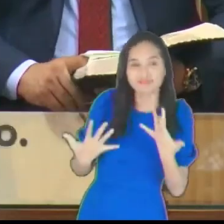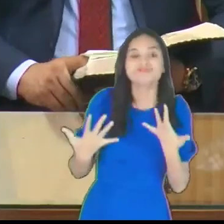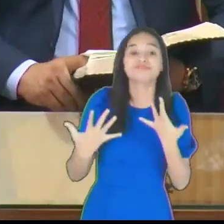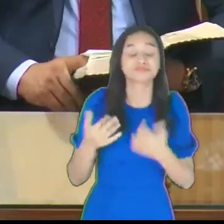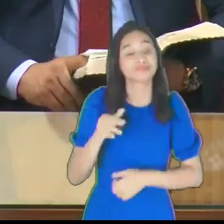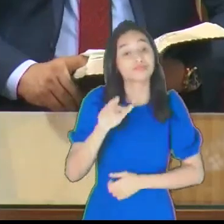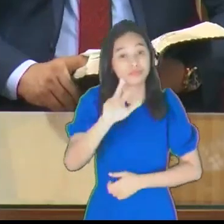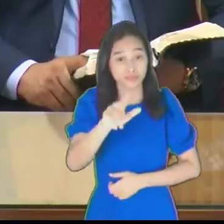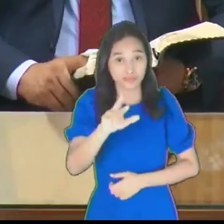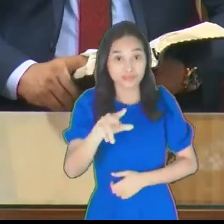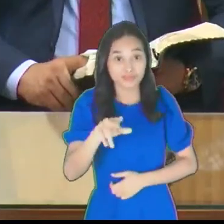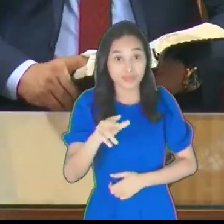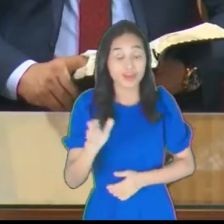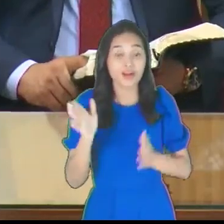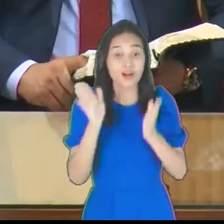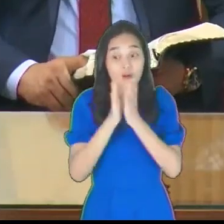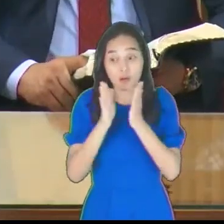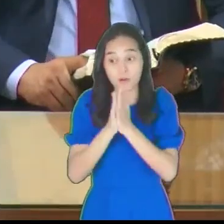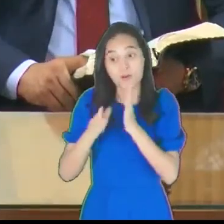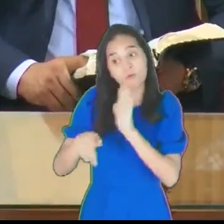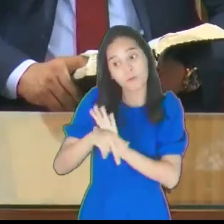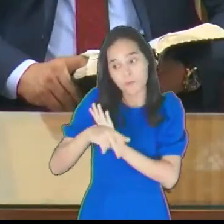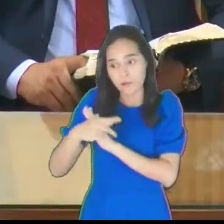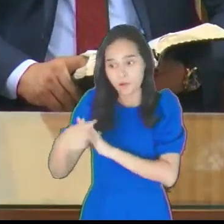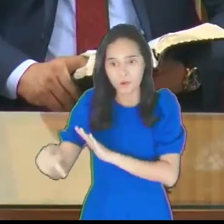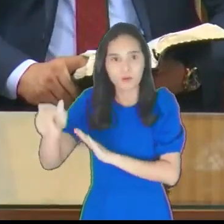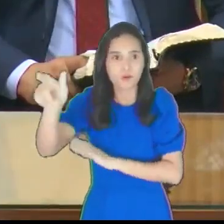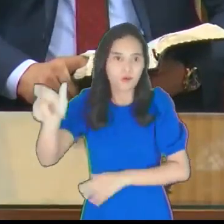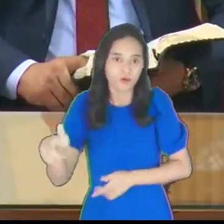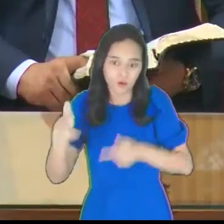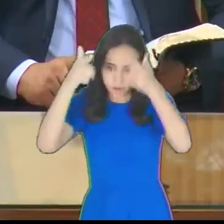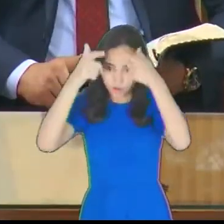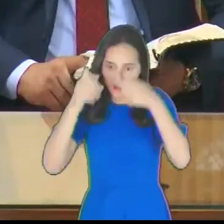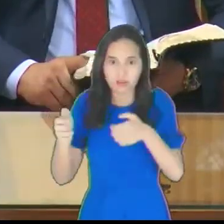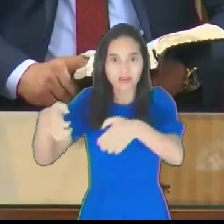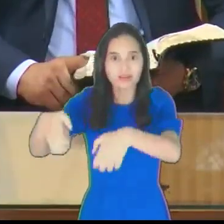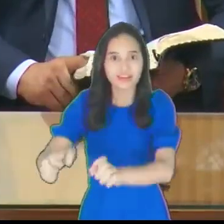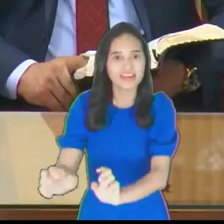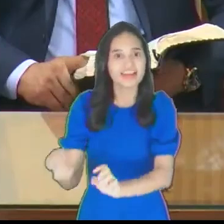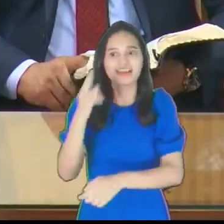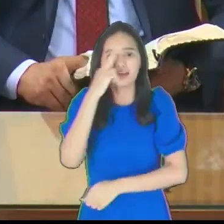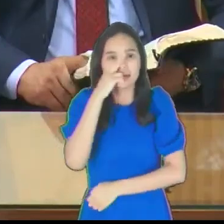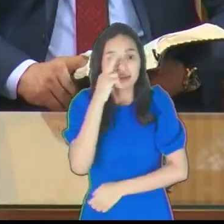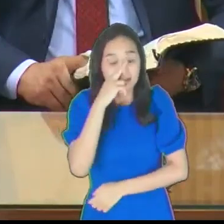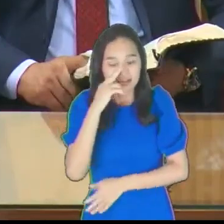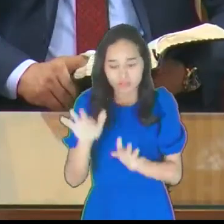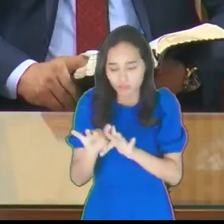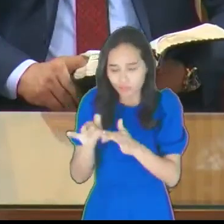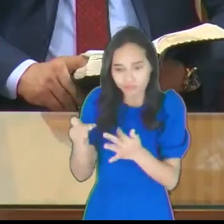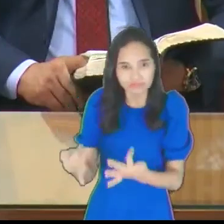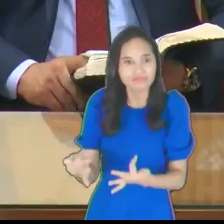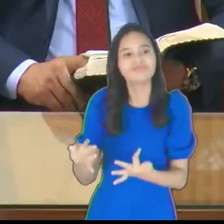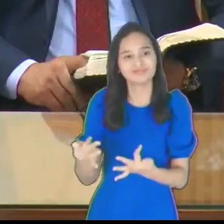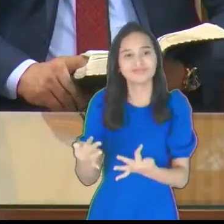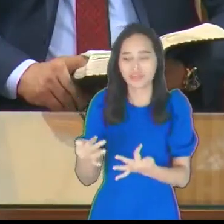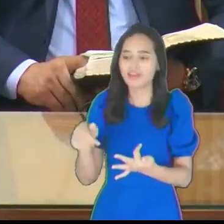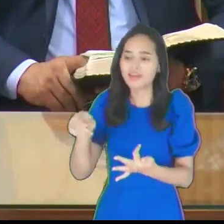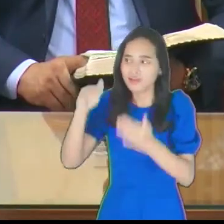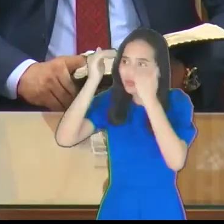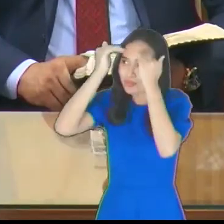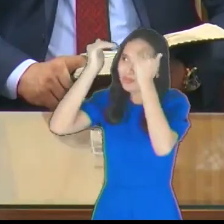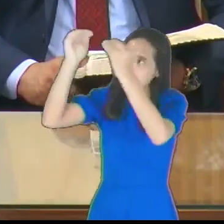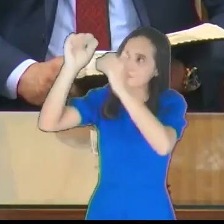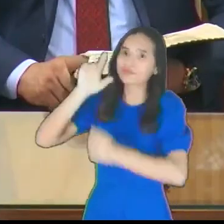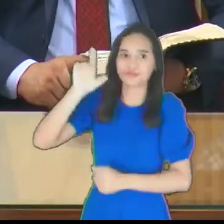e aquela oração de Ezequias, como ele estava crente, como ele estava humilde, como ele estava obediente a